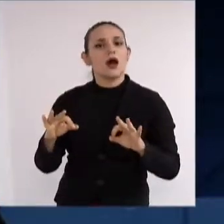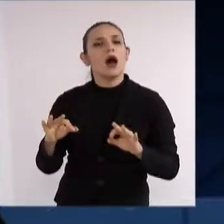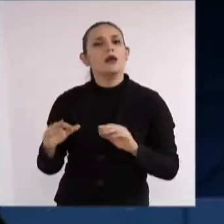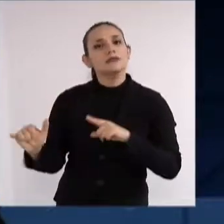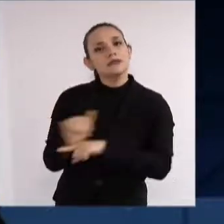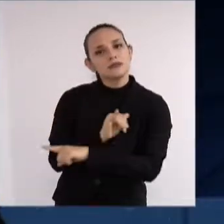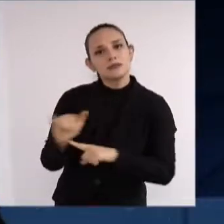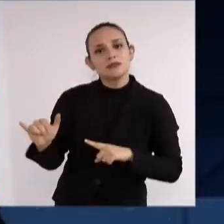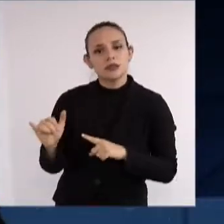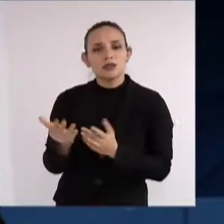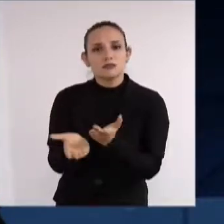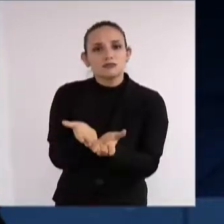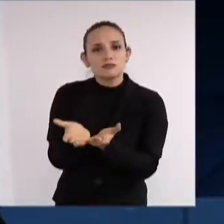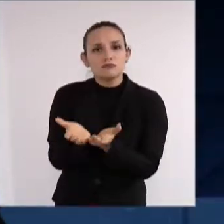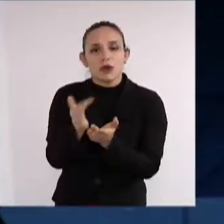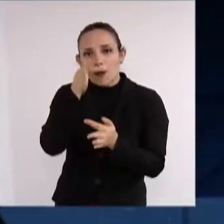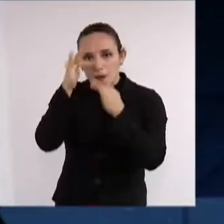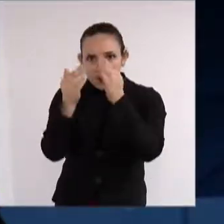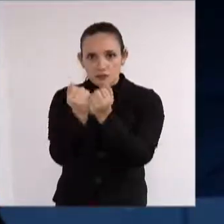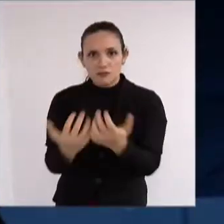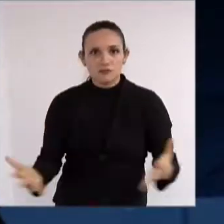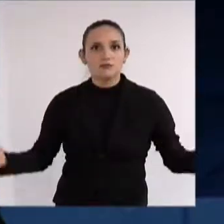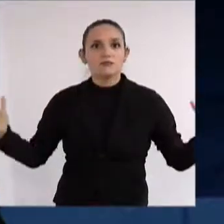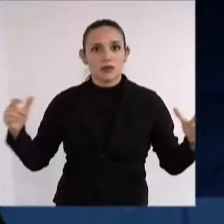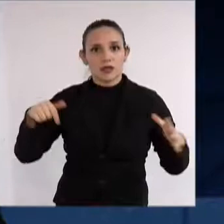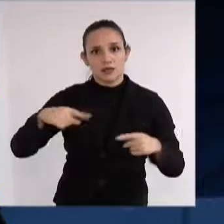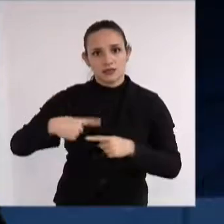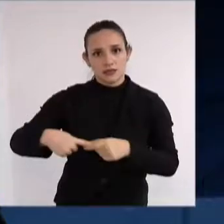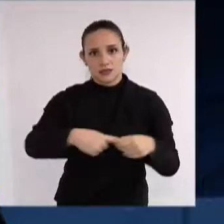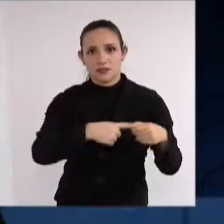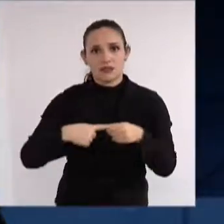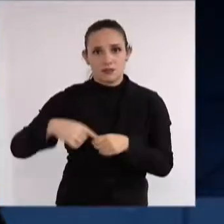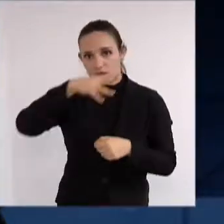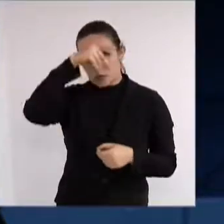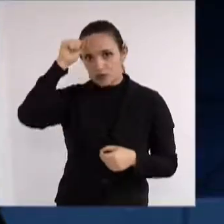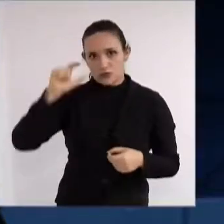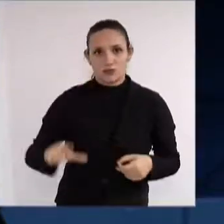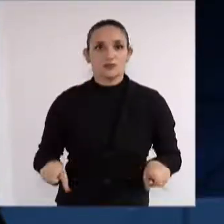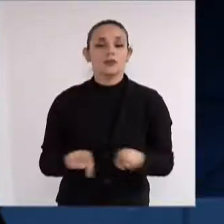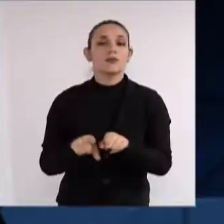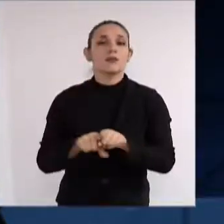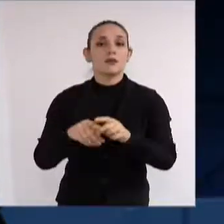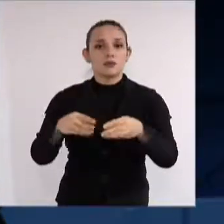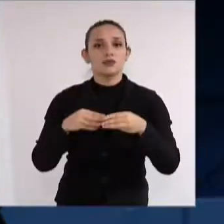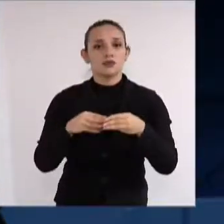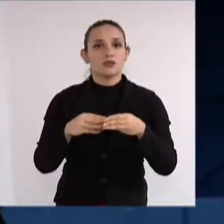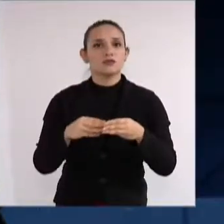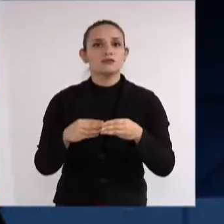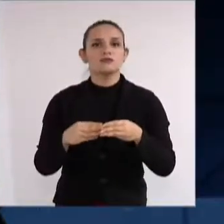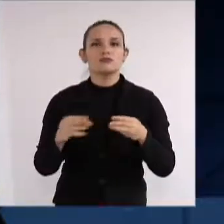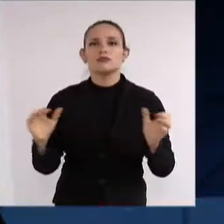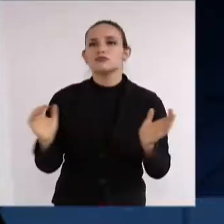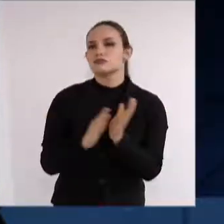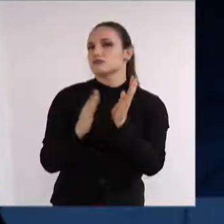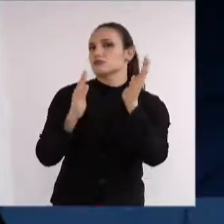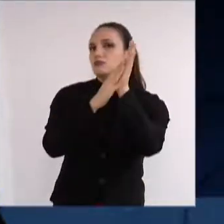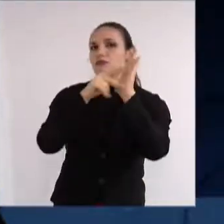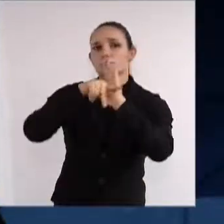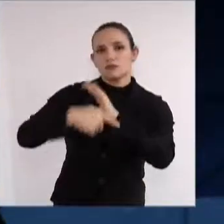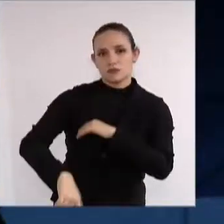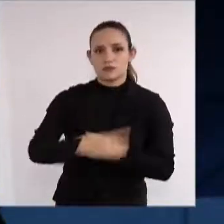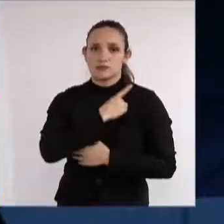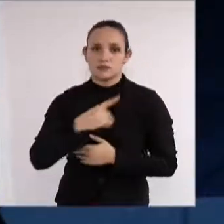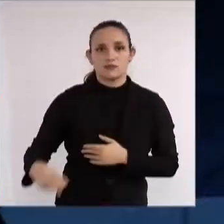da terapia floral nos municípios de Mato Grosso do Sul. Requerimento de moção de louvor de autoria da deputada